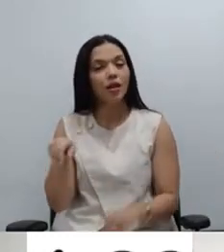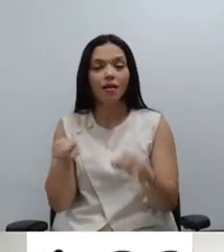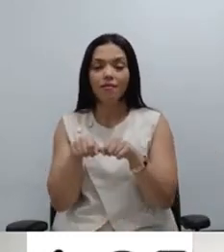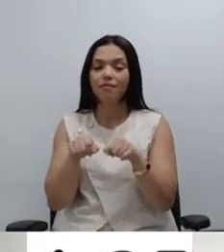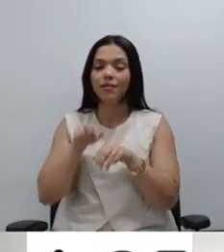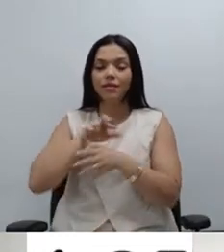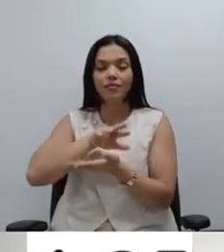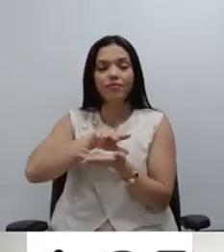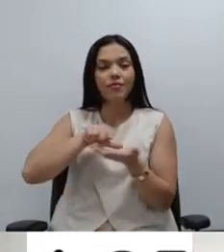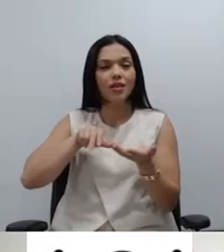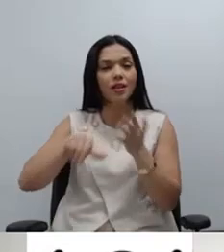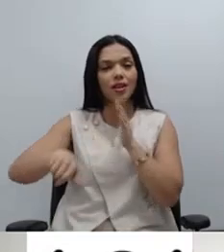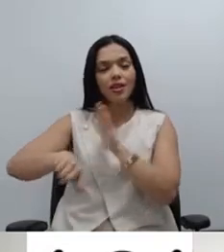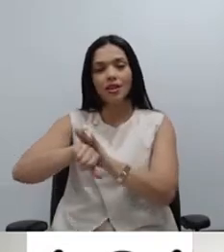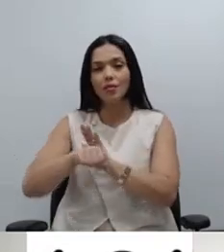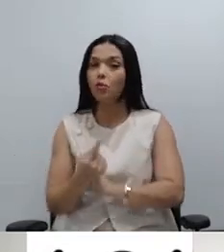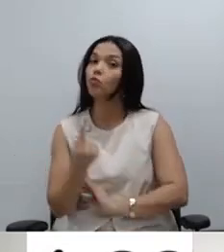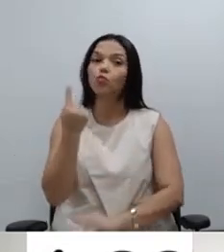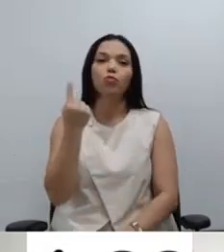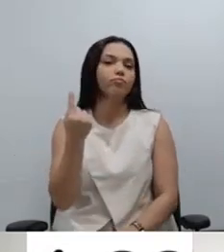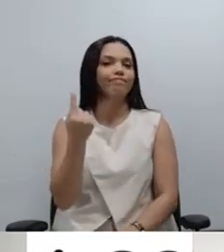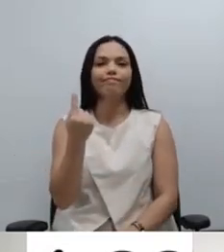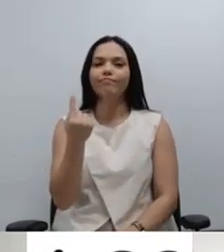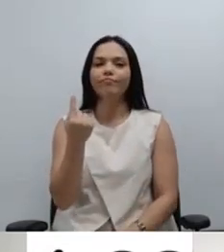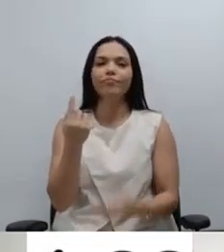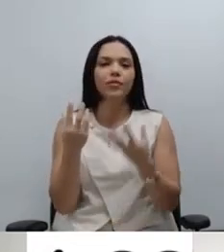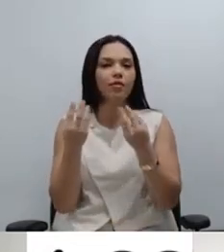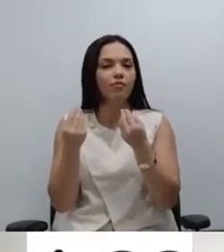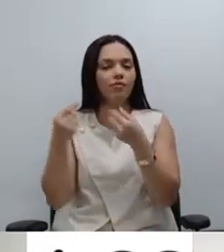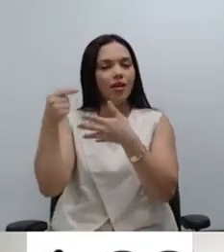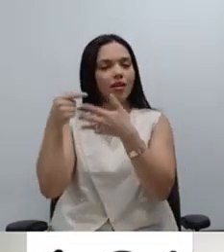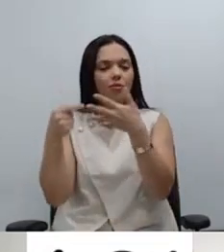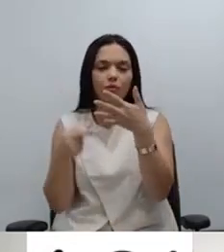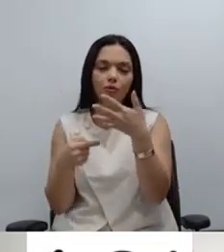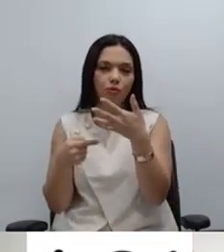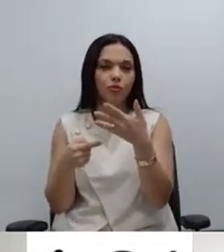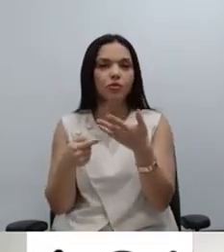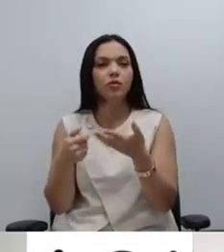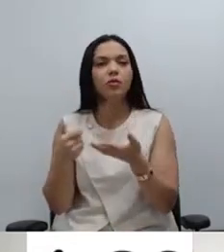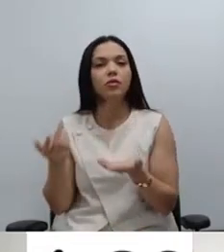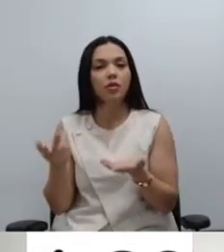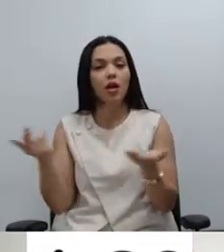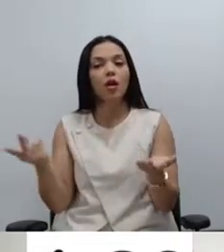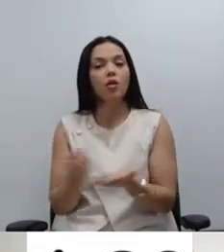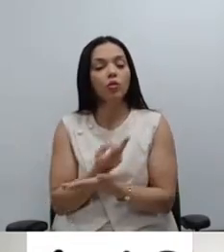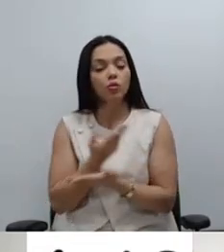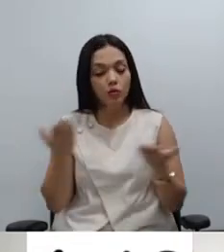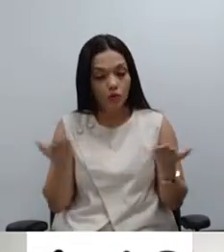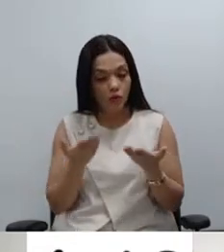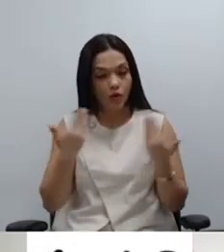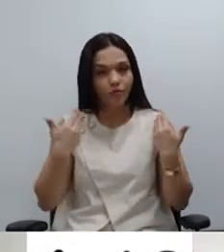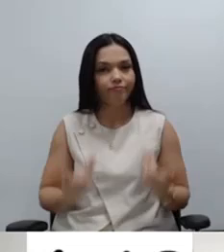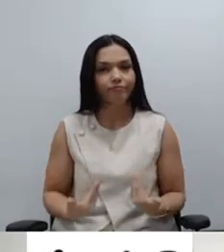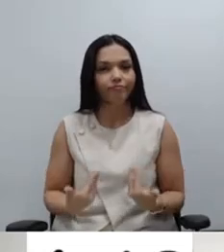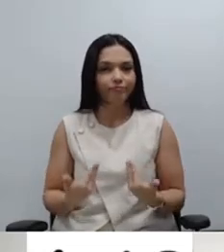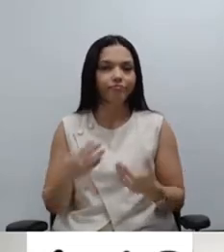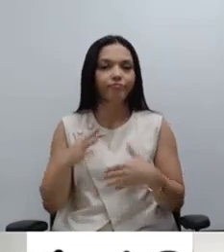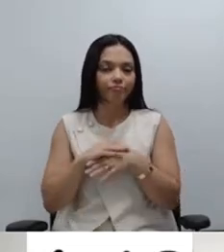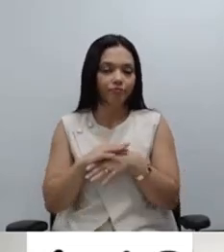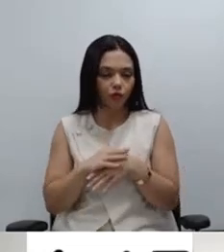cometeu vários crimes, não foi só um crime só, foi centenas deles, me levando a essa situação que eu me encontro.